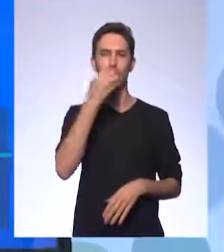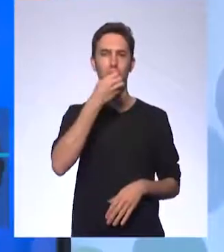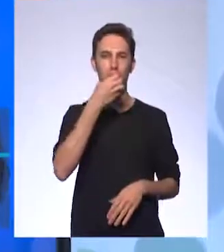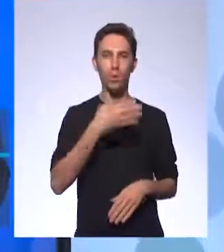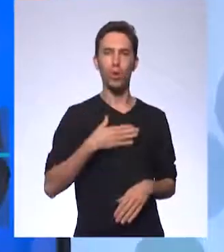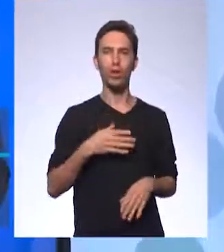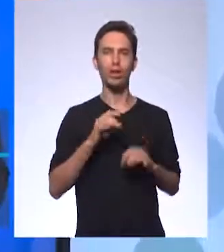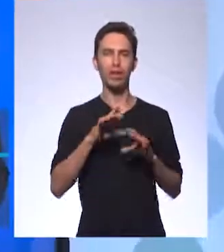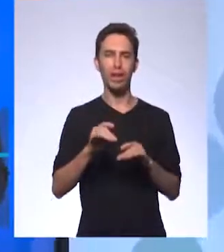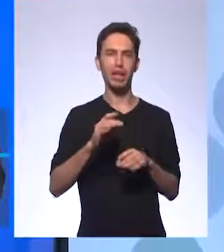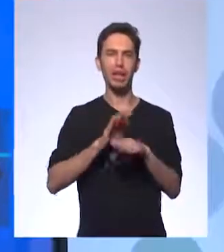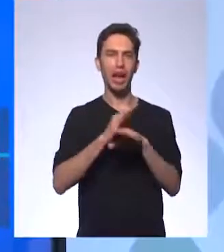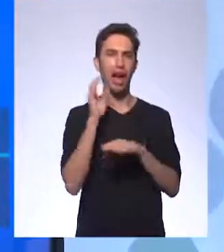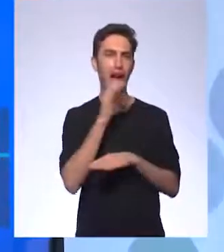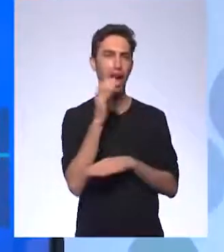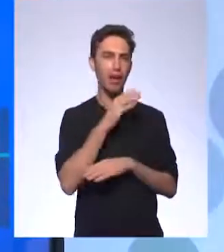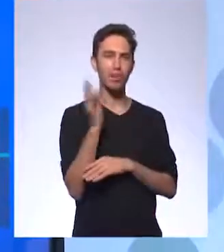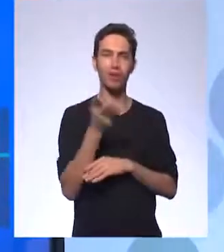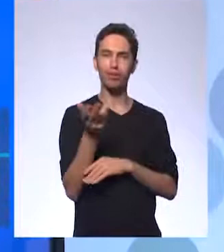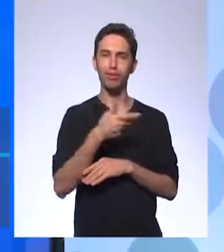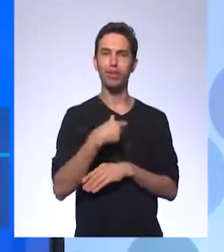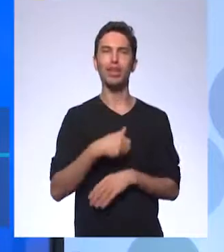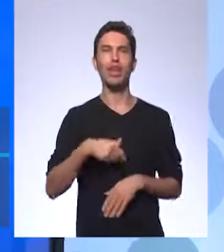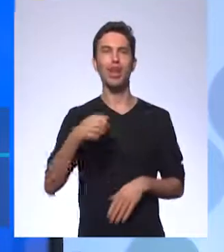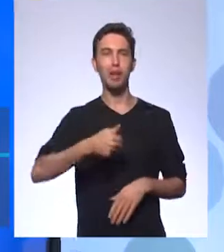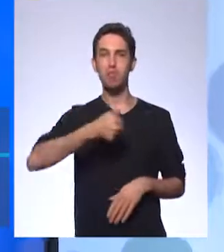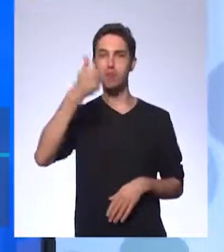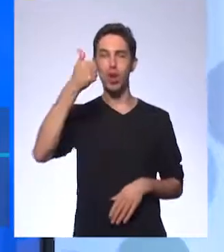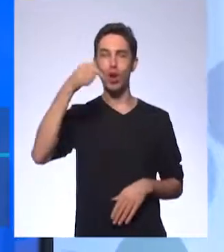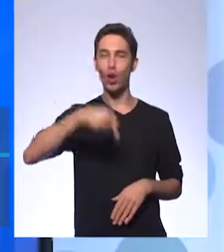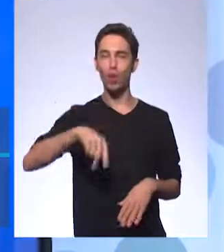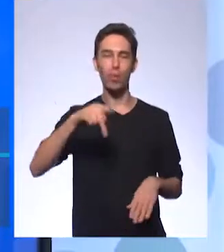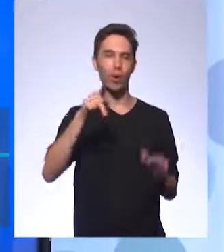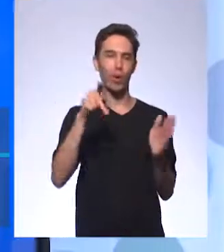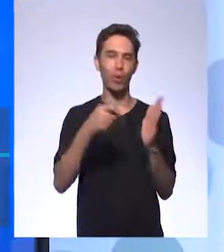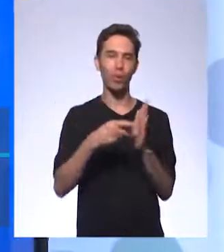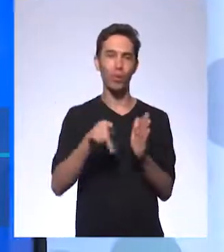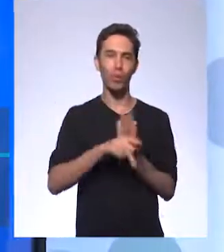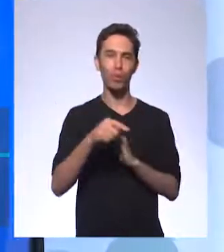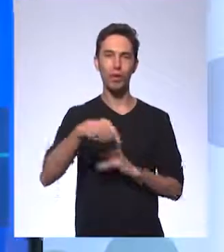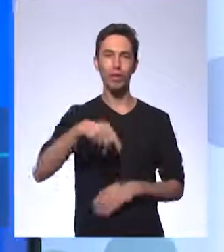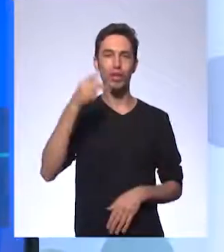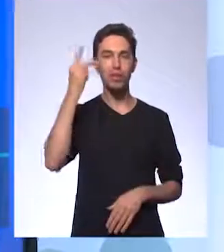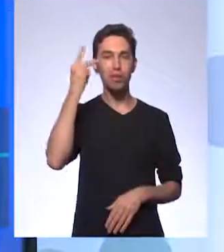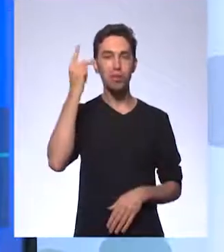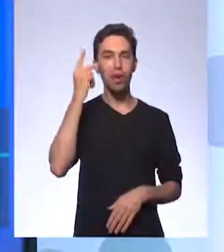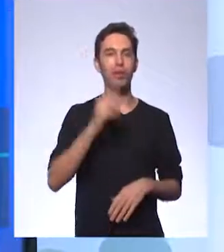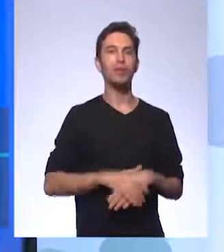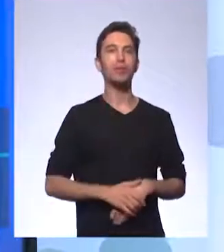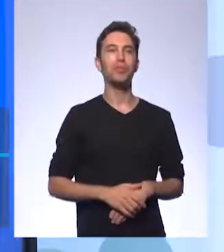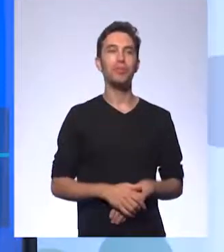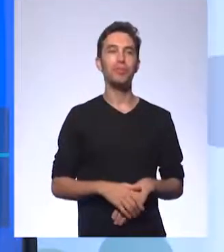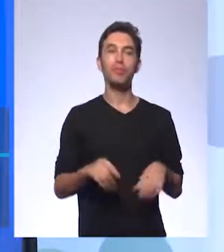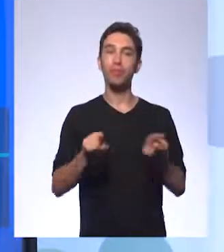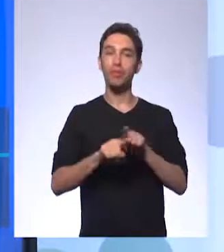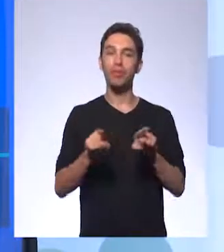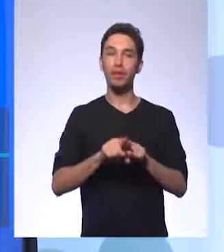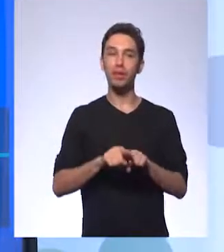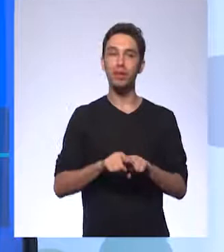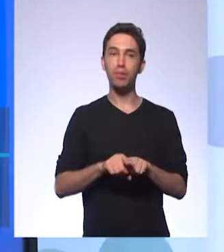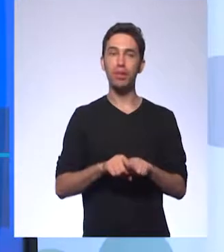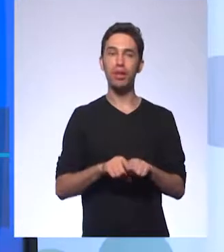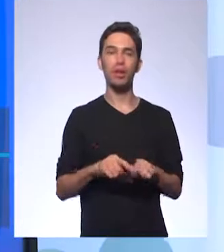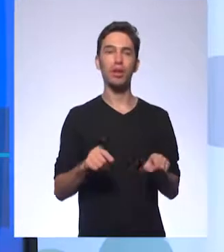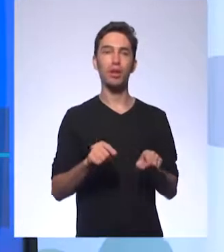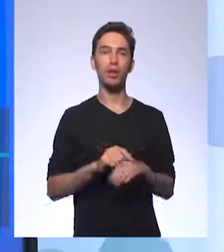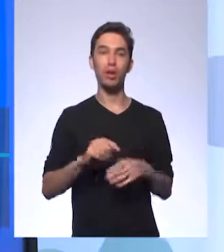bem técnica, rápida, é a melhor equipe técnica de São Paulo. Assim também como os meninos e